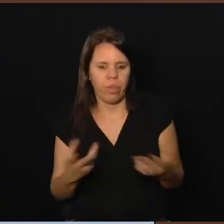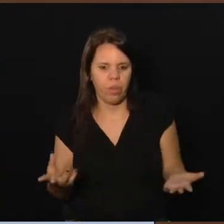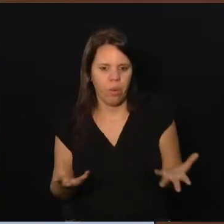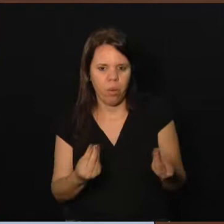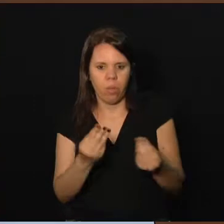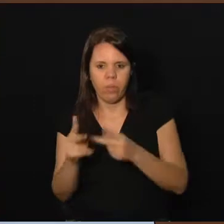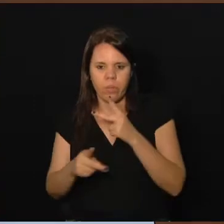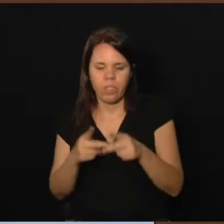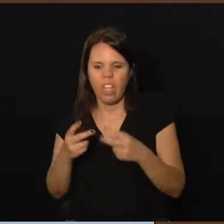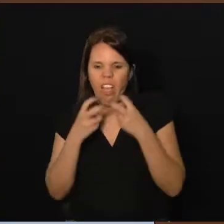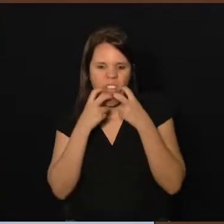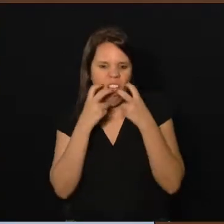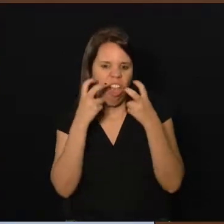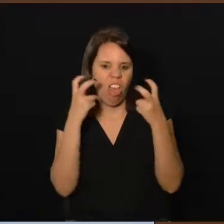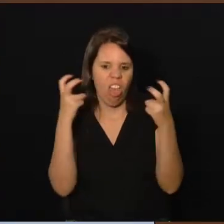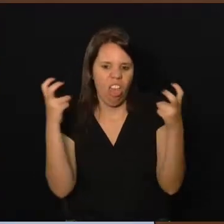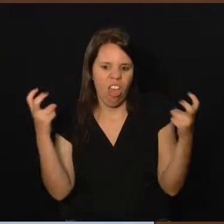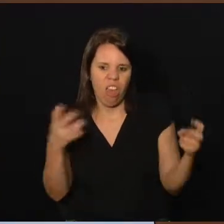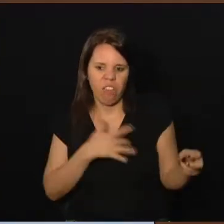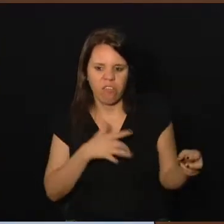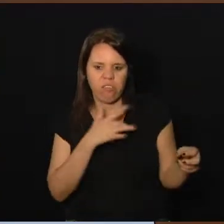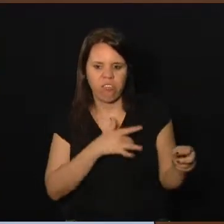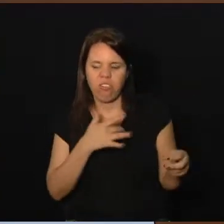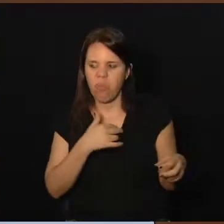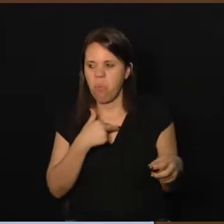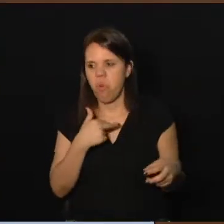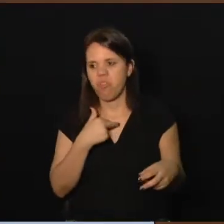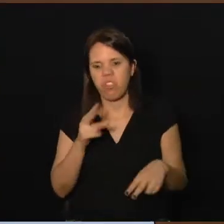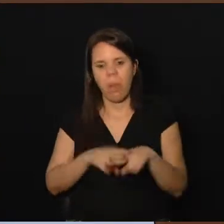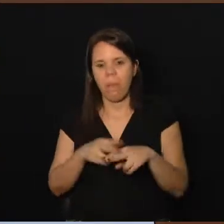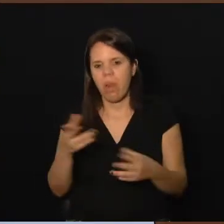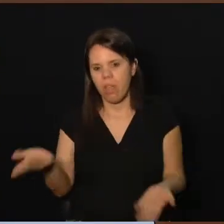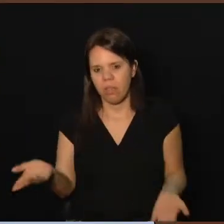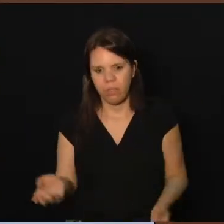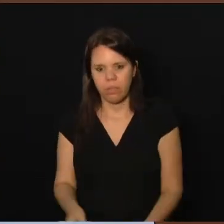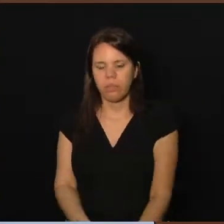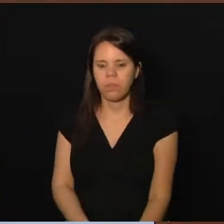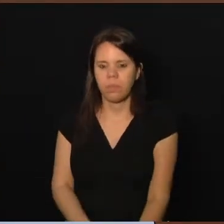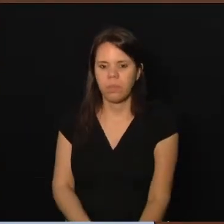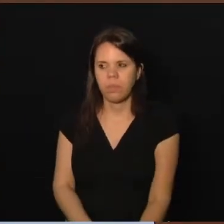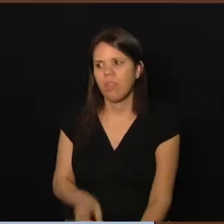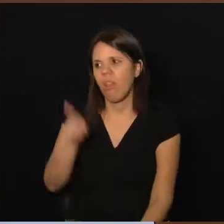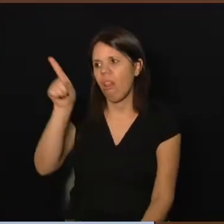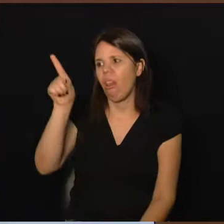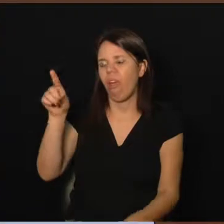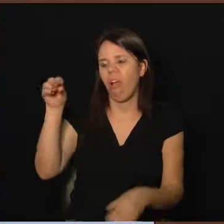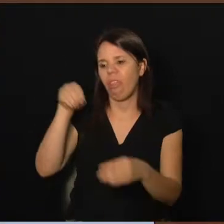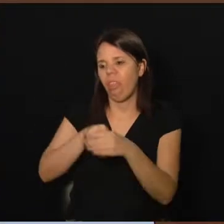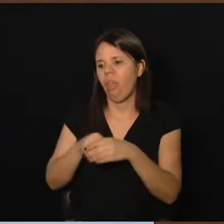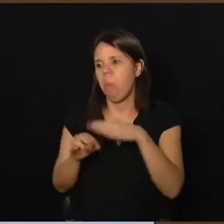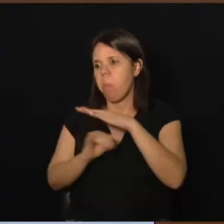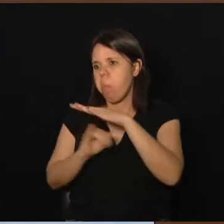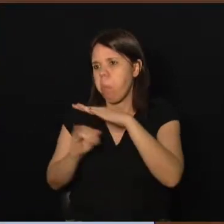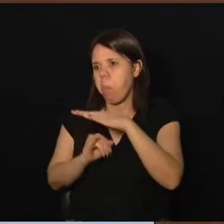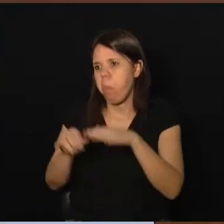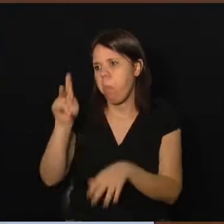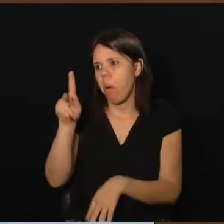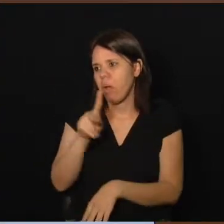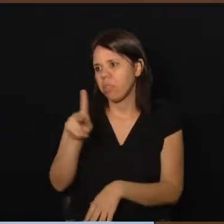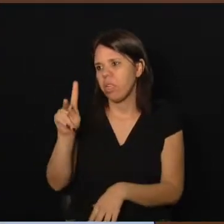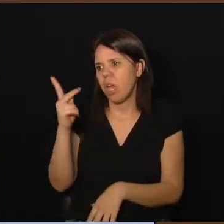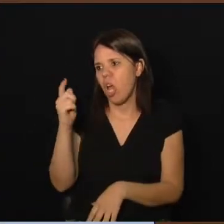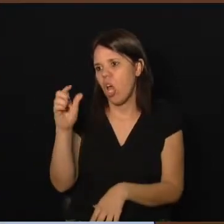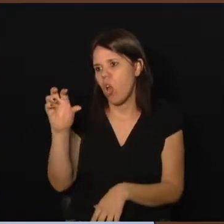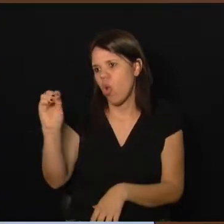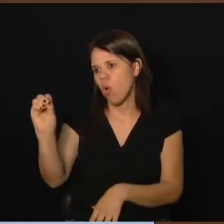de gente gritar, ai, coitadinho, ele não devia estar preso, ele devia estar lá no Padre Haroldo se tratando, ele é dependente